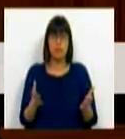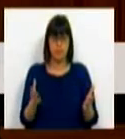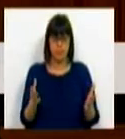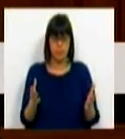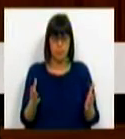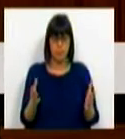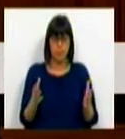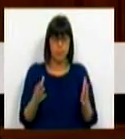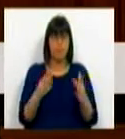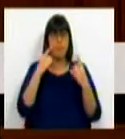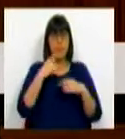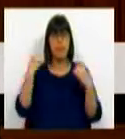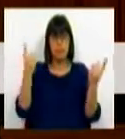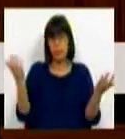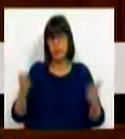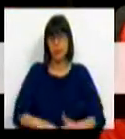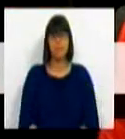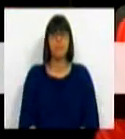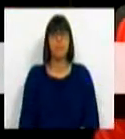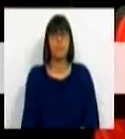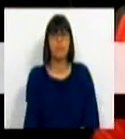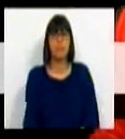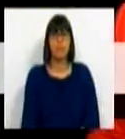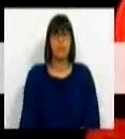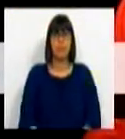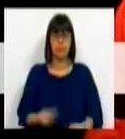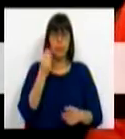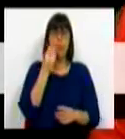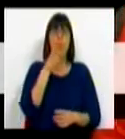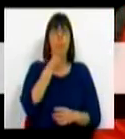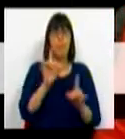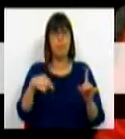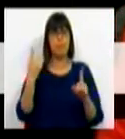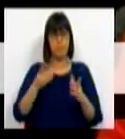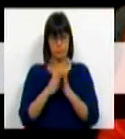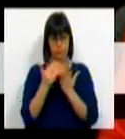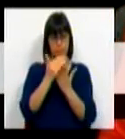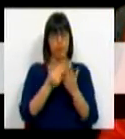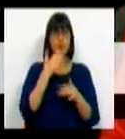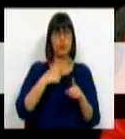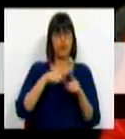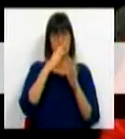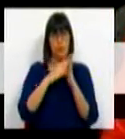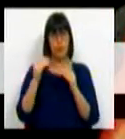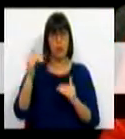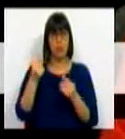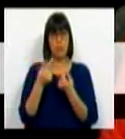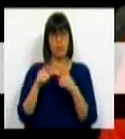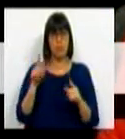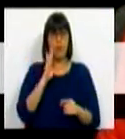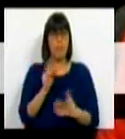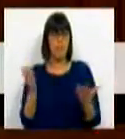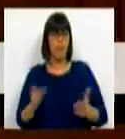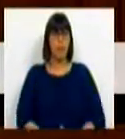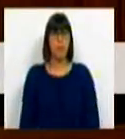é público, não é? Como classificariam a carteira de crédito e o modelo de imparidades do banco?